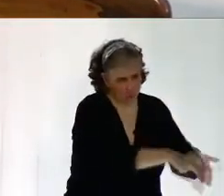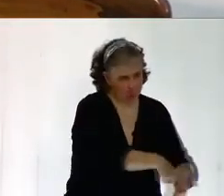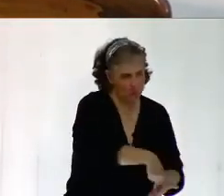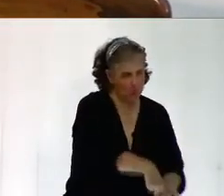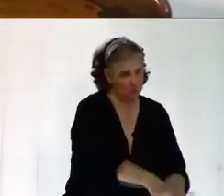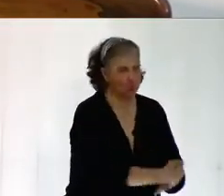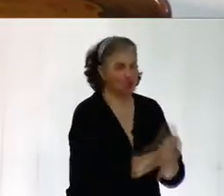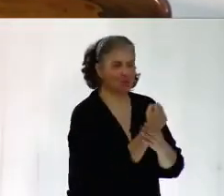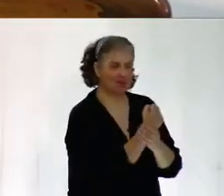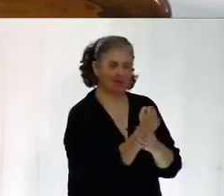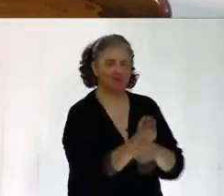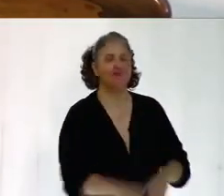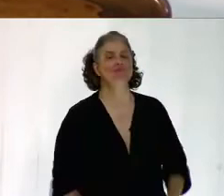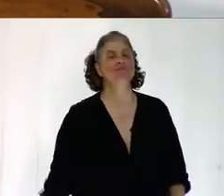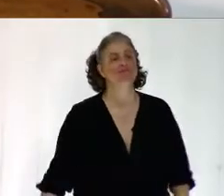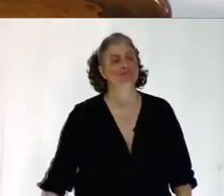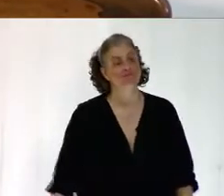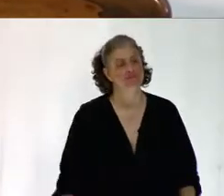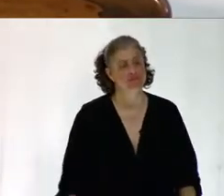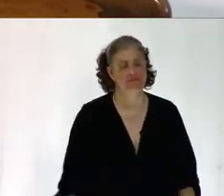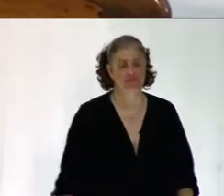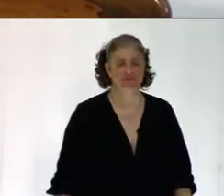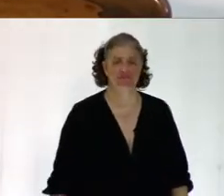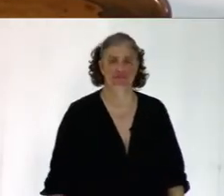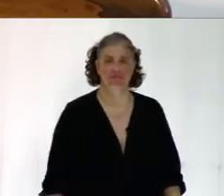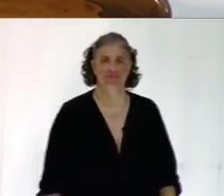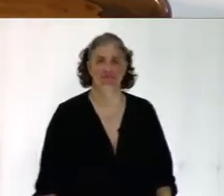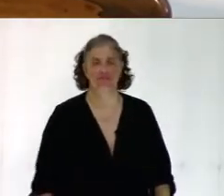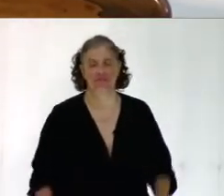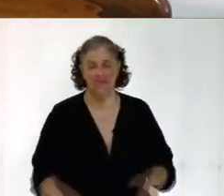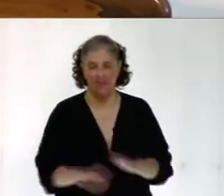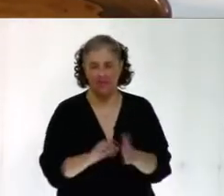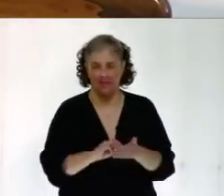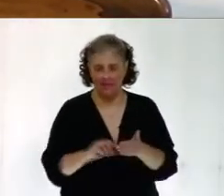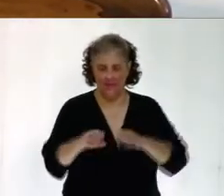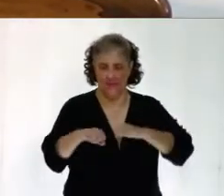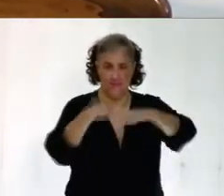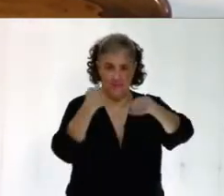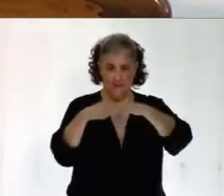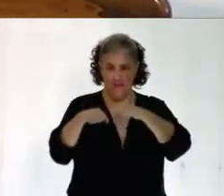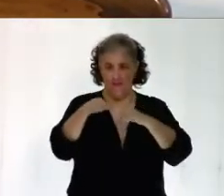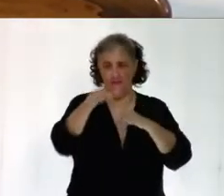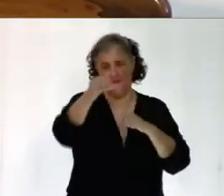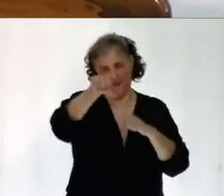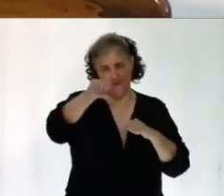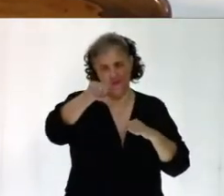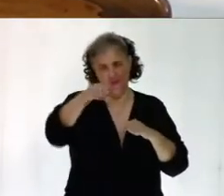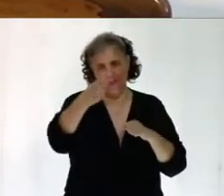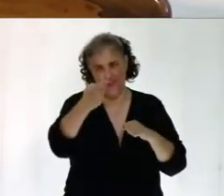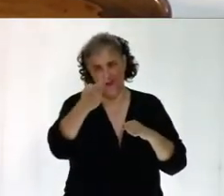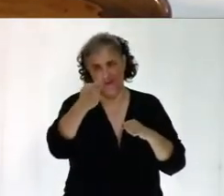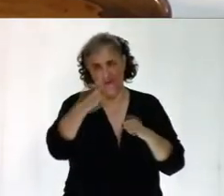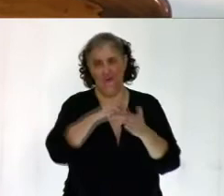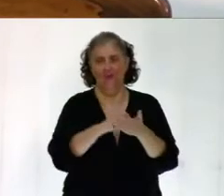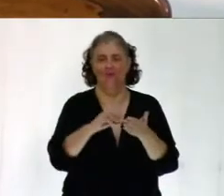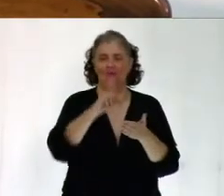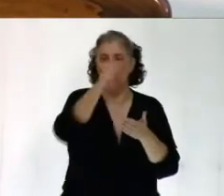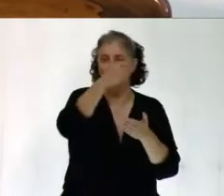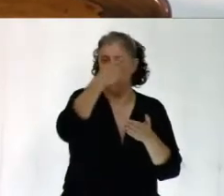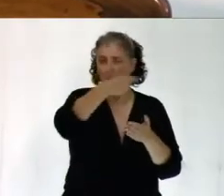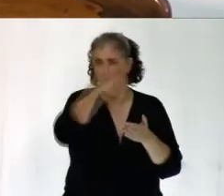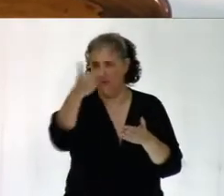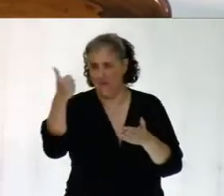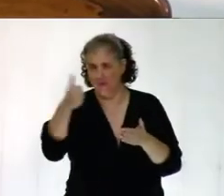os irmãos eu não vou abrir aqui o salmo 91 11 a 12 mas eu peço que você confia em mim ele de turva a